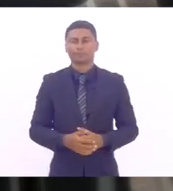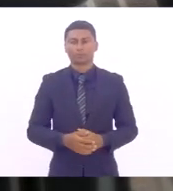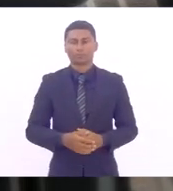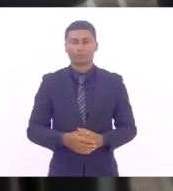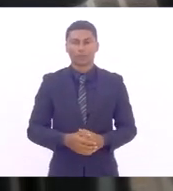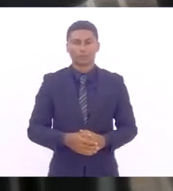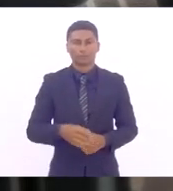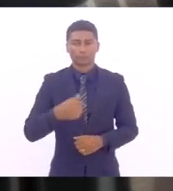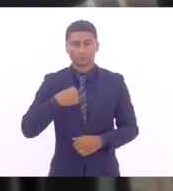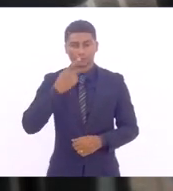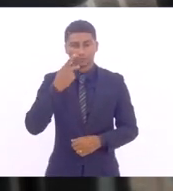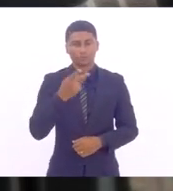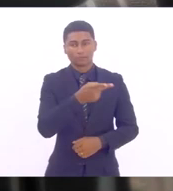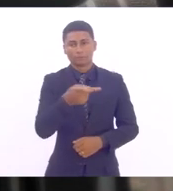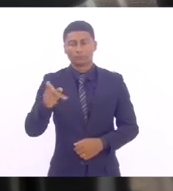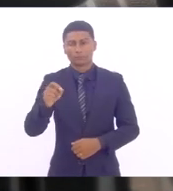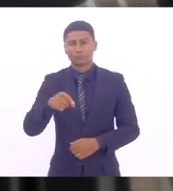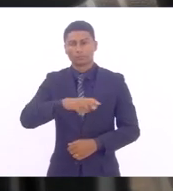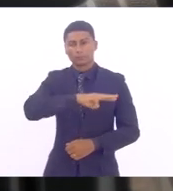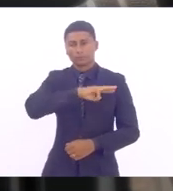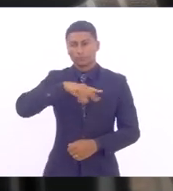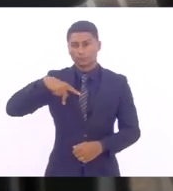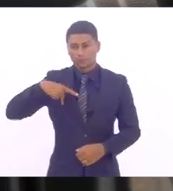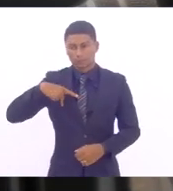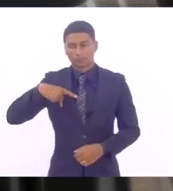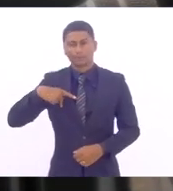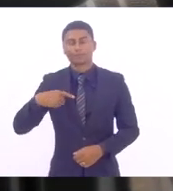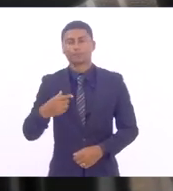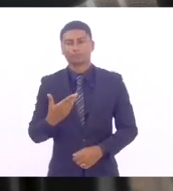Quero dizer que, para o Ministério Público,